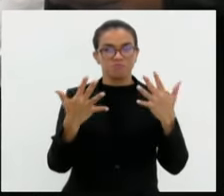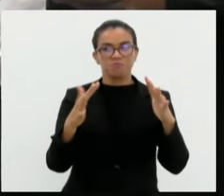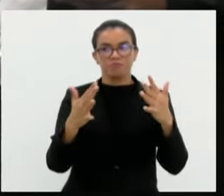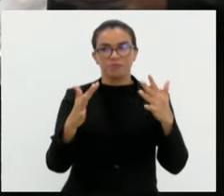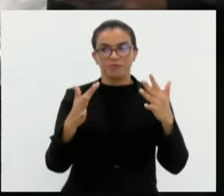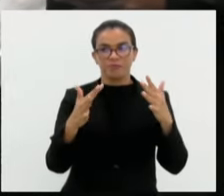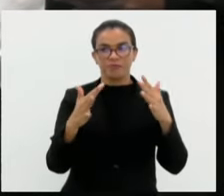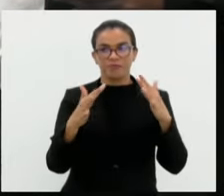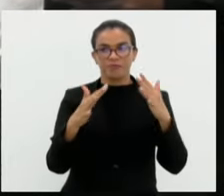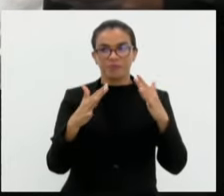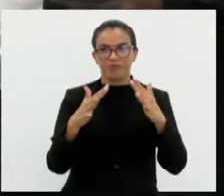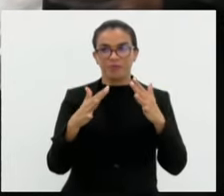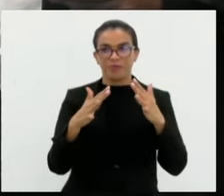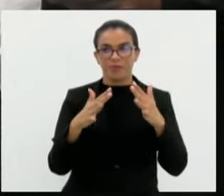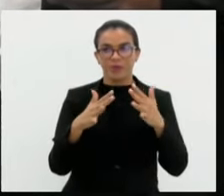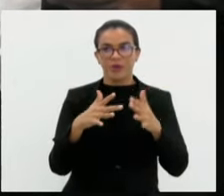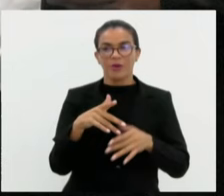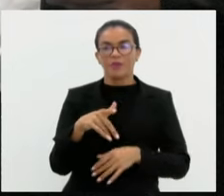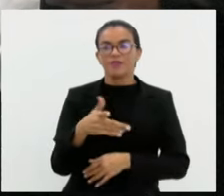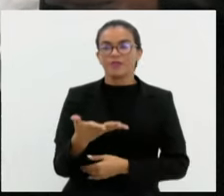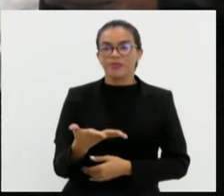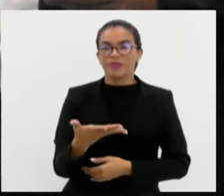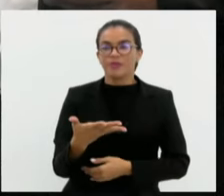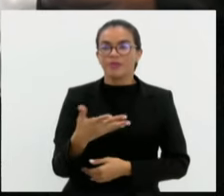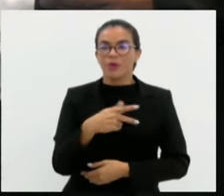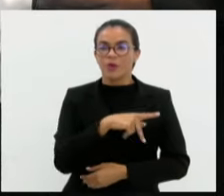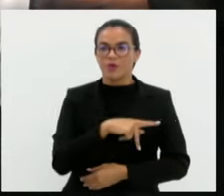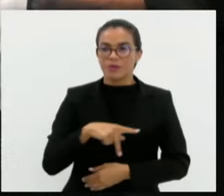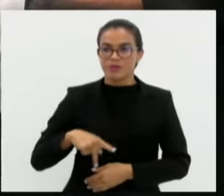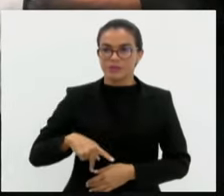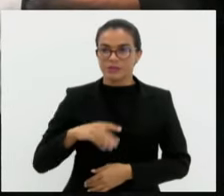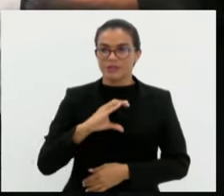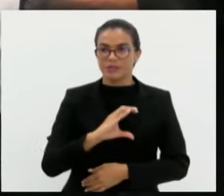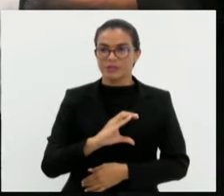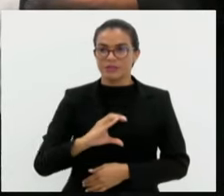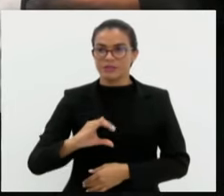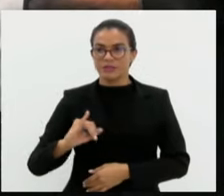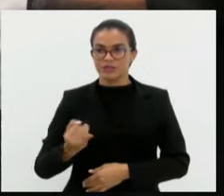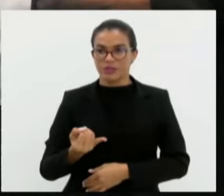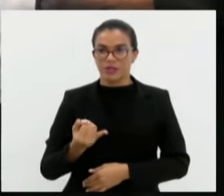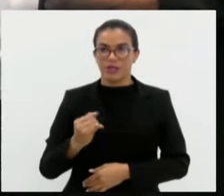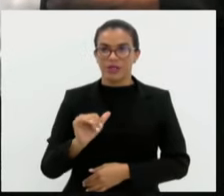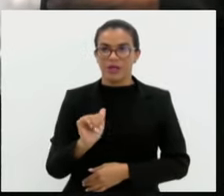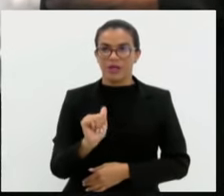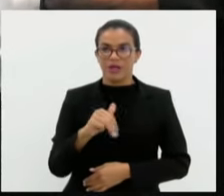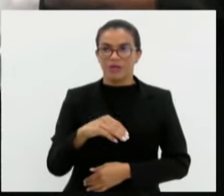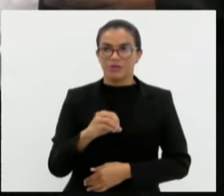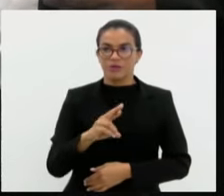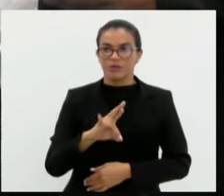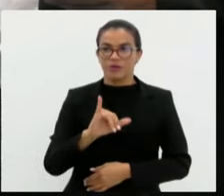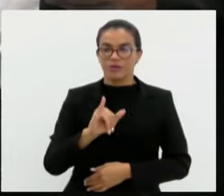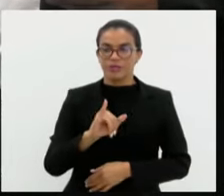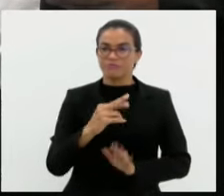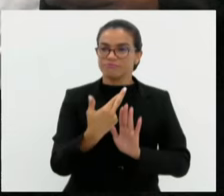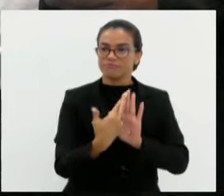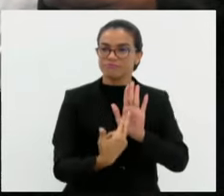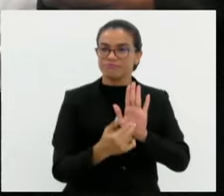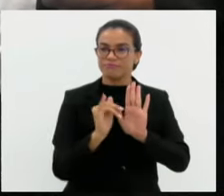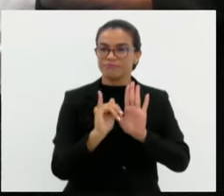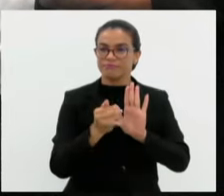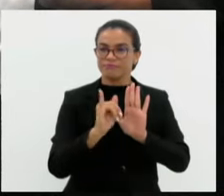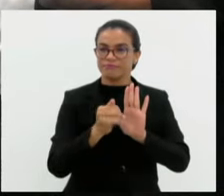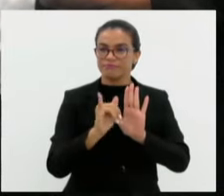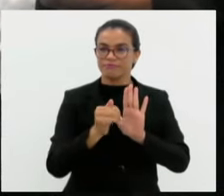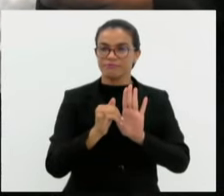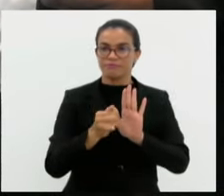e também parabenizar o presidente da CCJ, deputado Rodrigo Amorim, que também foi o relator e deu contribuição